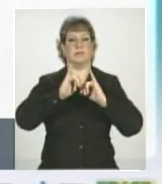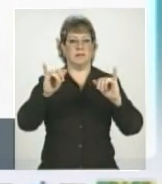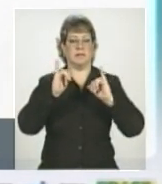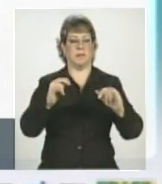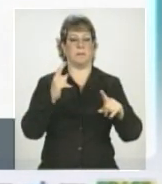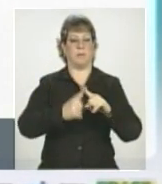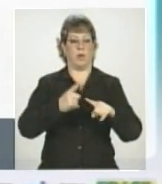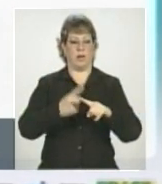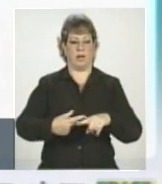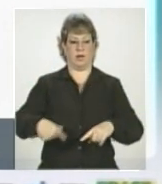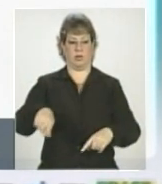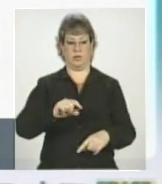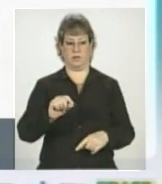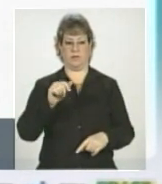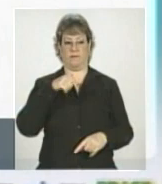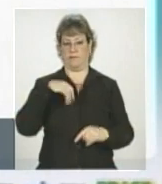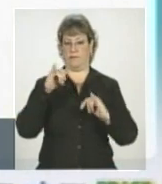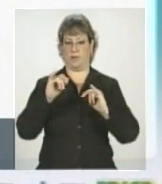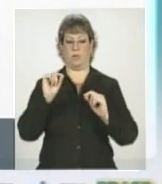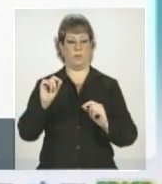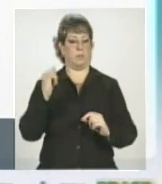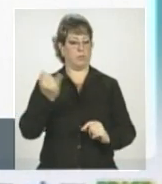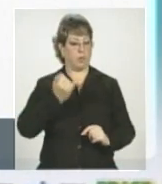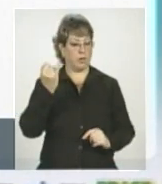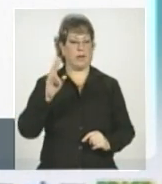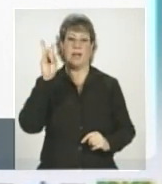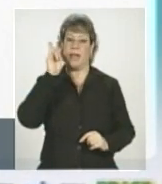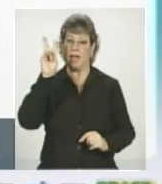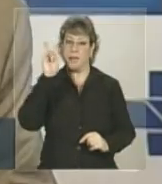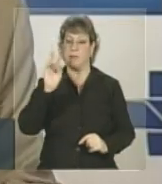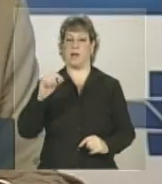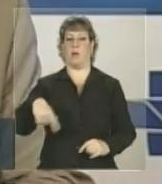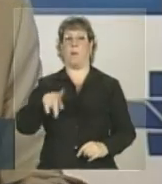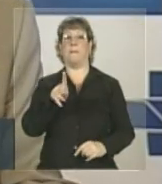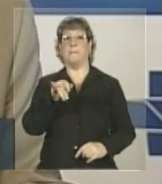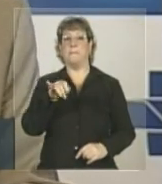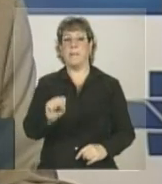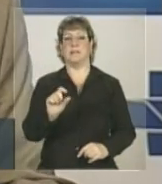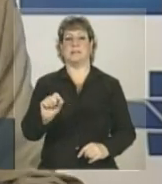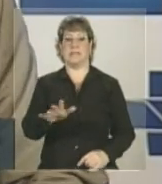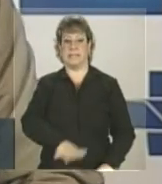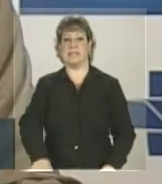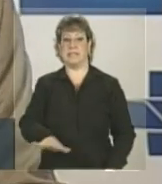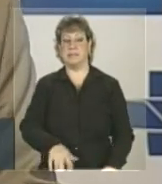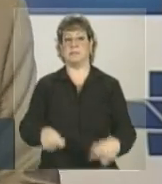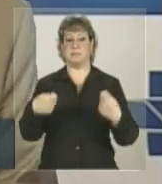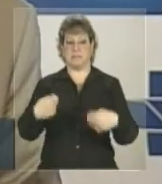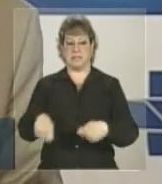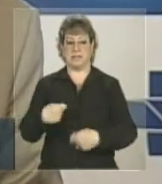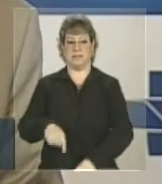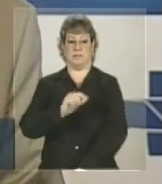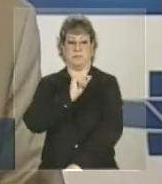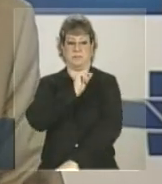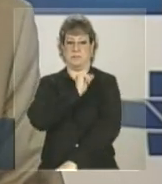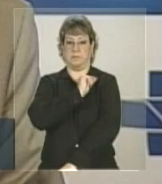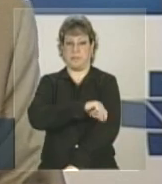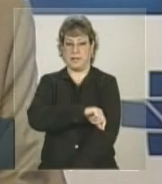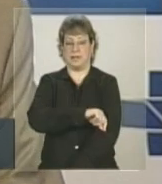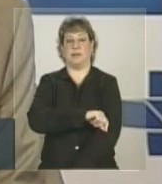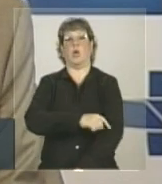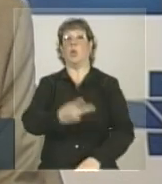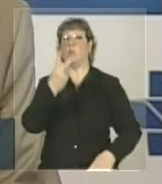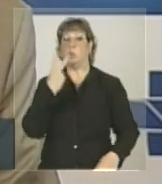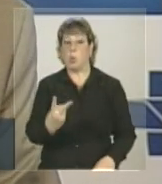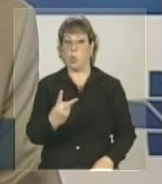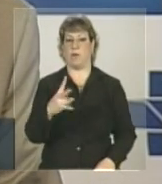fez bem questão de enfatizar, e é importante lembrar de novo aos pais que a criança ela tem que tomar a vacina